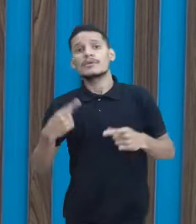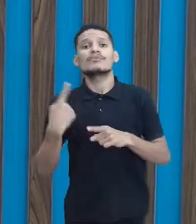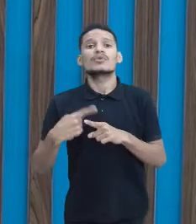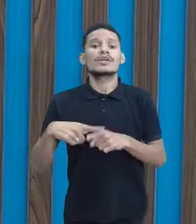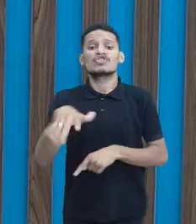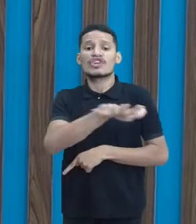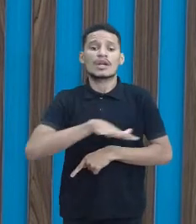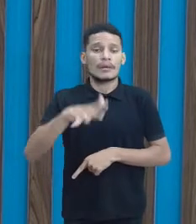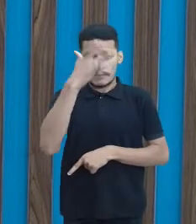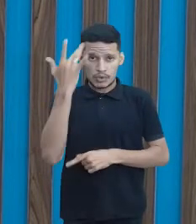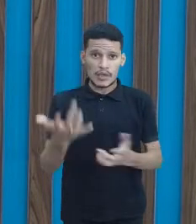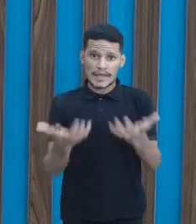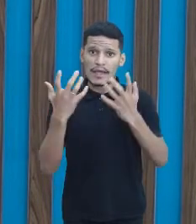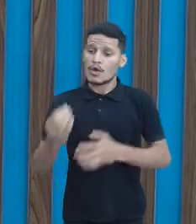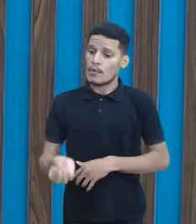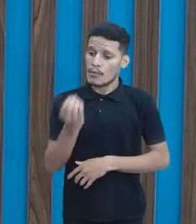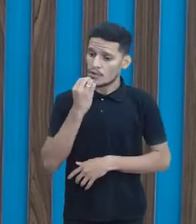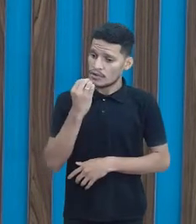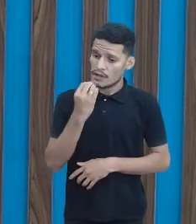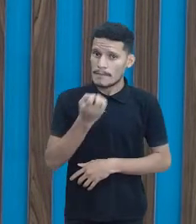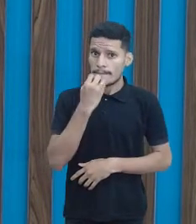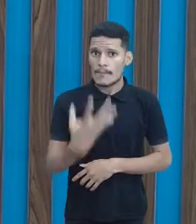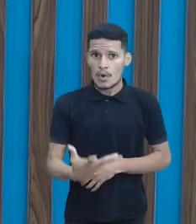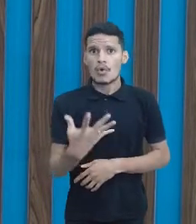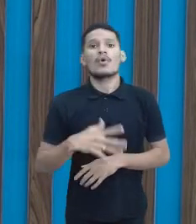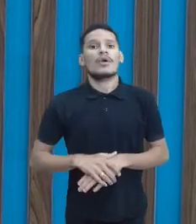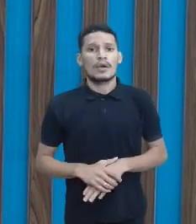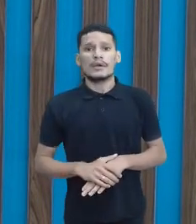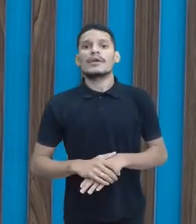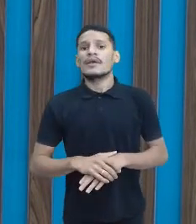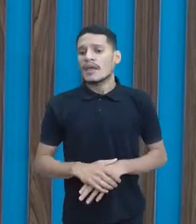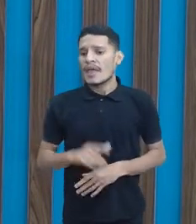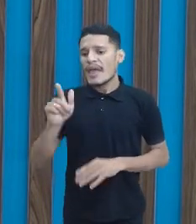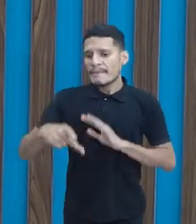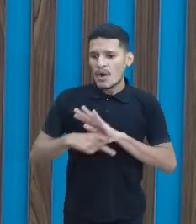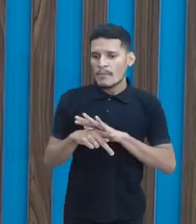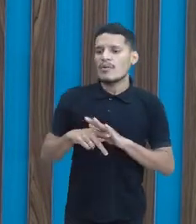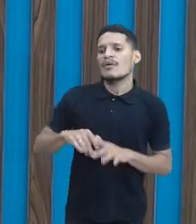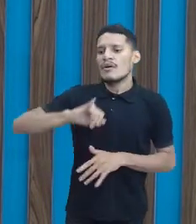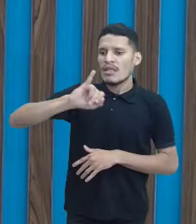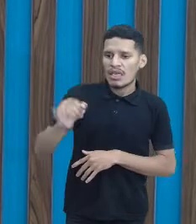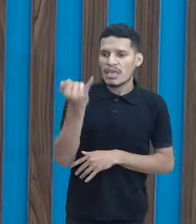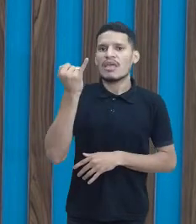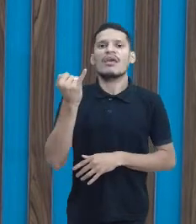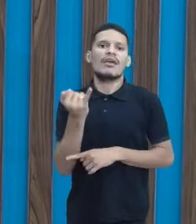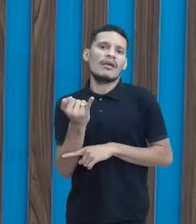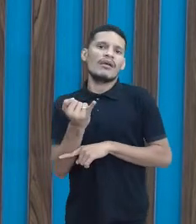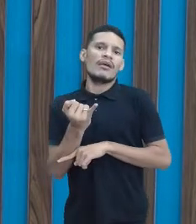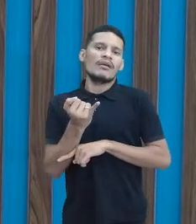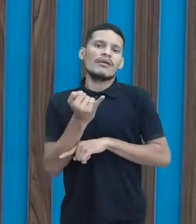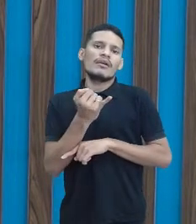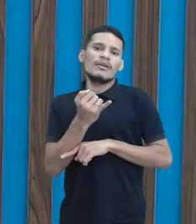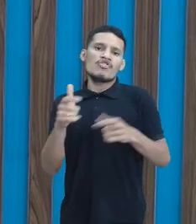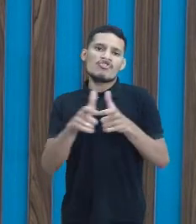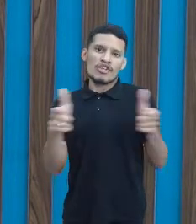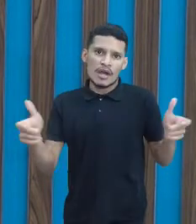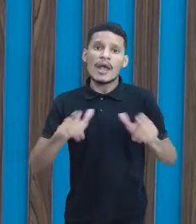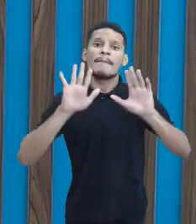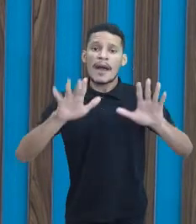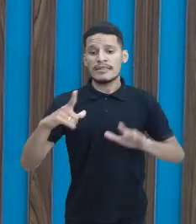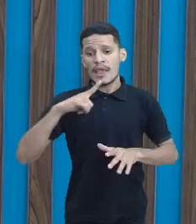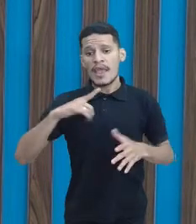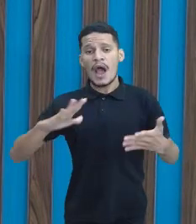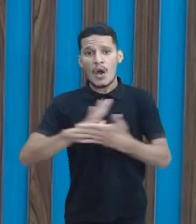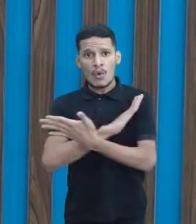querem as oportunidades boas, que aparentam ter uma vantagem gigante para você. Mas, na verdade, muitas boas oportunidades